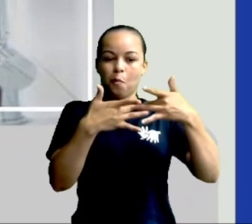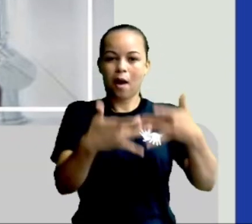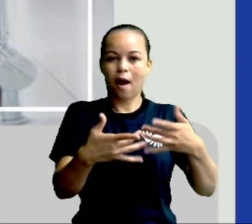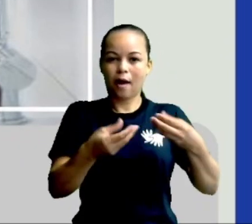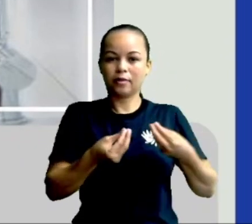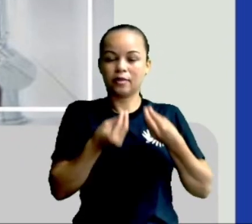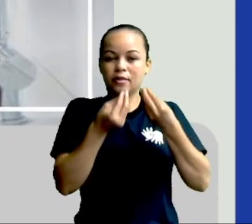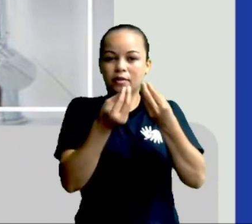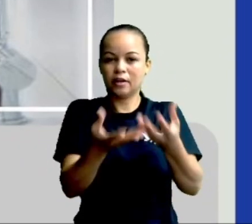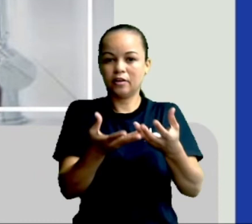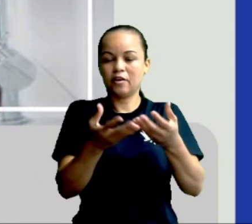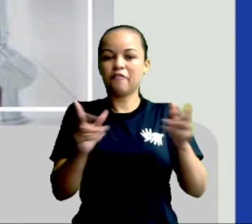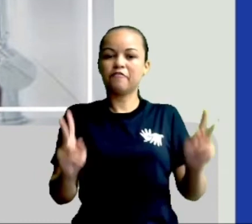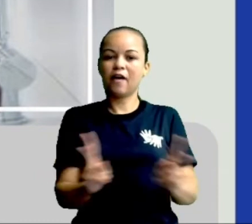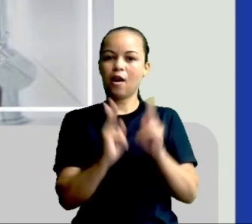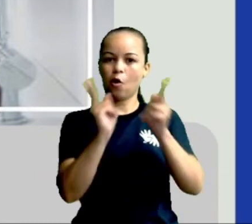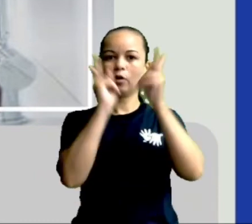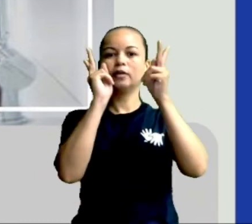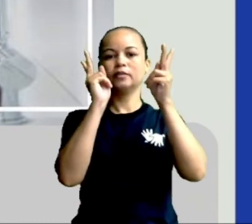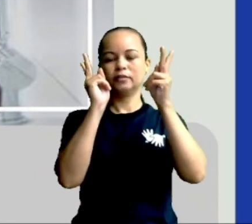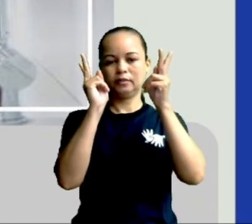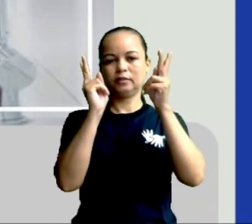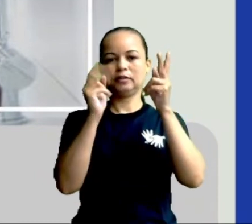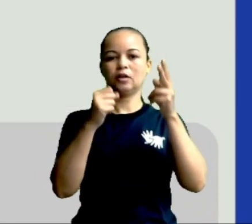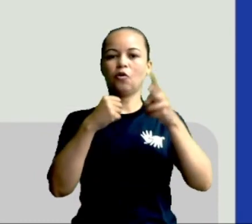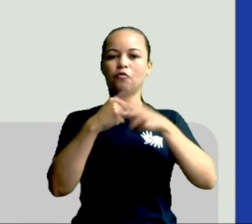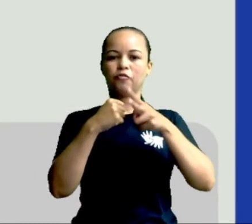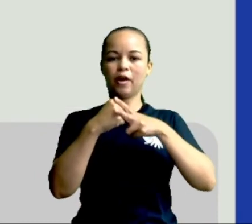valorize, que são os verbos de ordem.